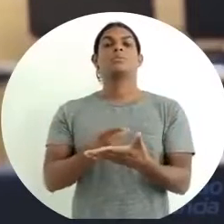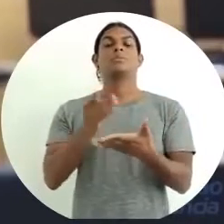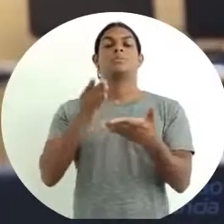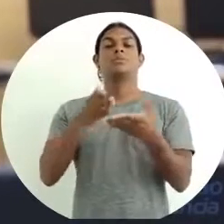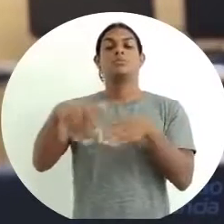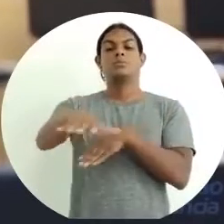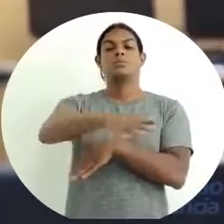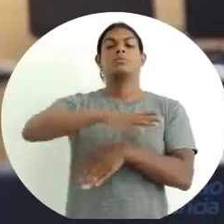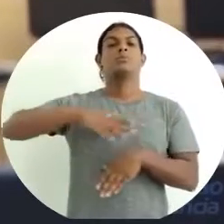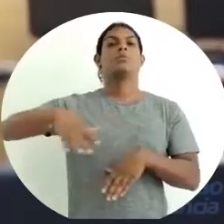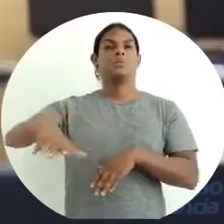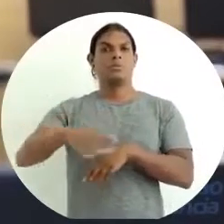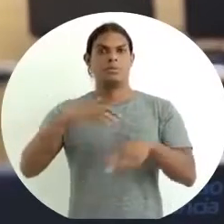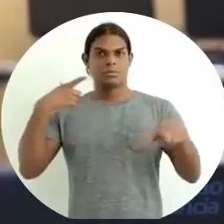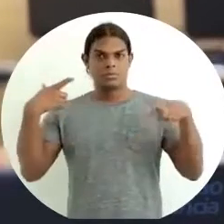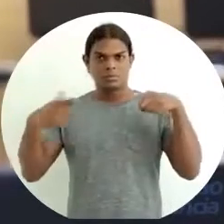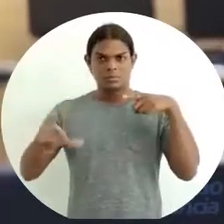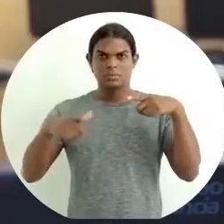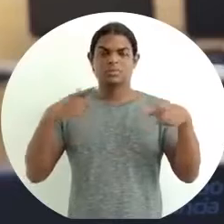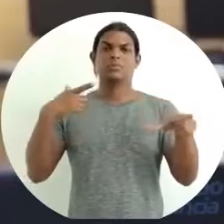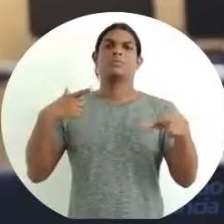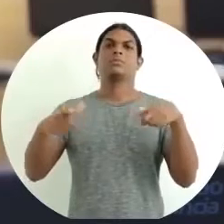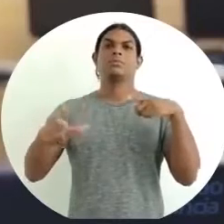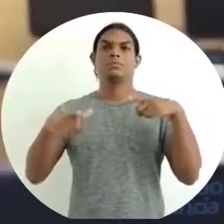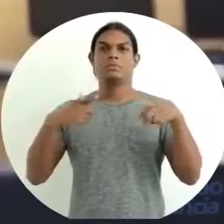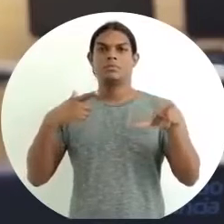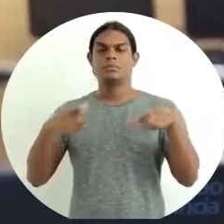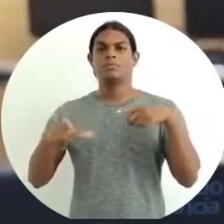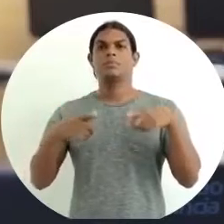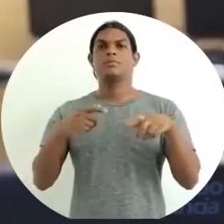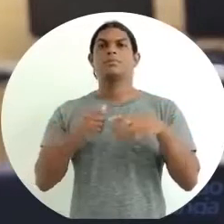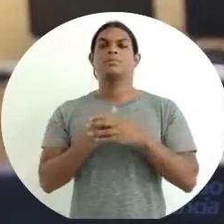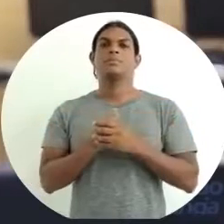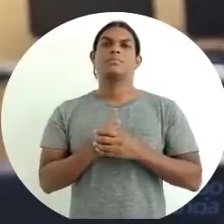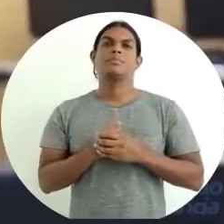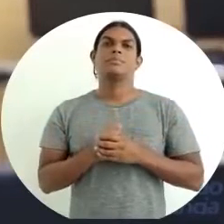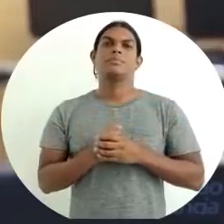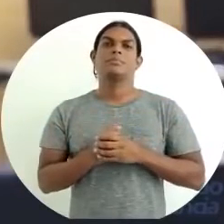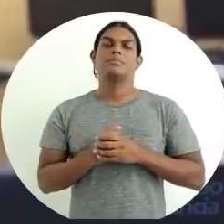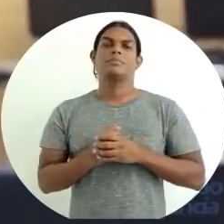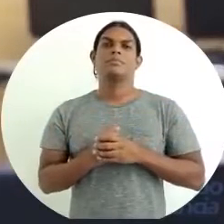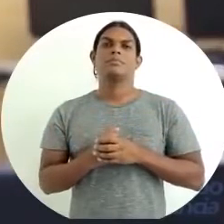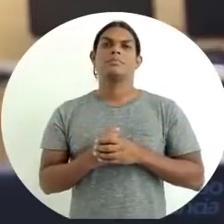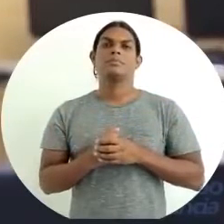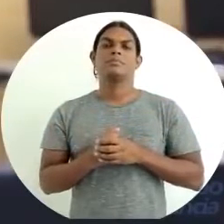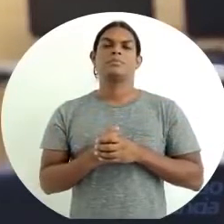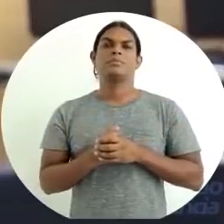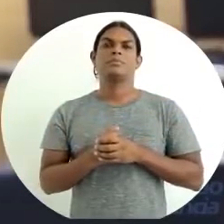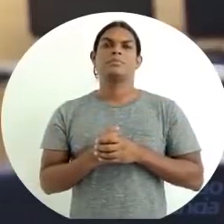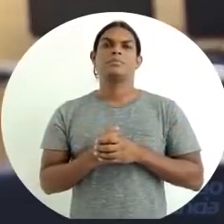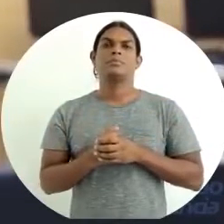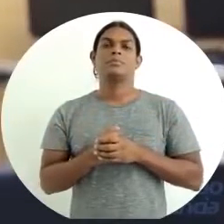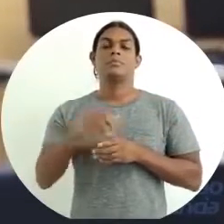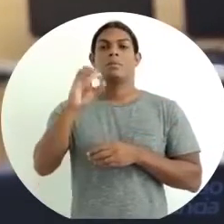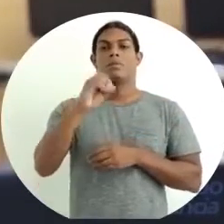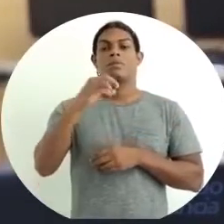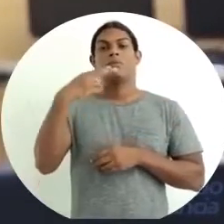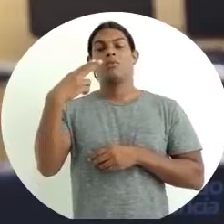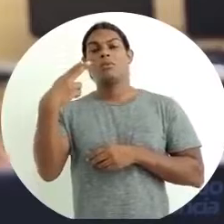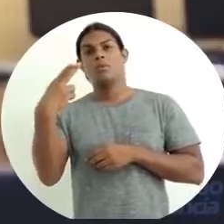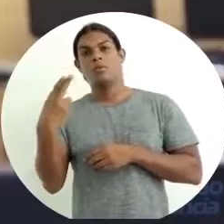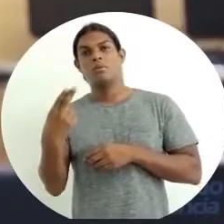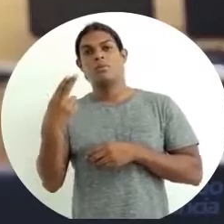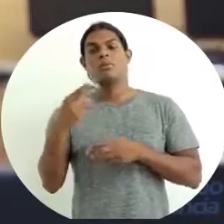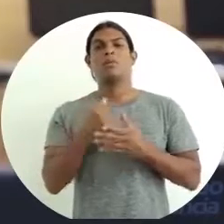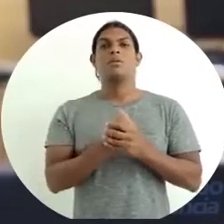o empregado esteja no exercício do seu trabalho, venha a sofrer um acidente, esse acidente é acidente de trabalho. Ou aquele que,